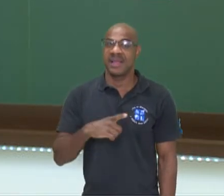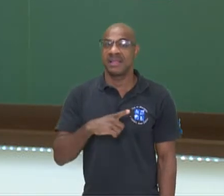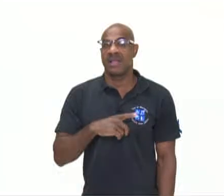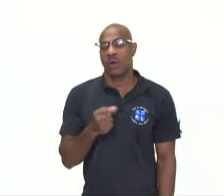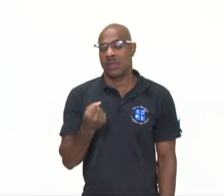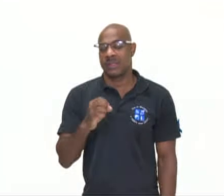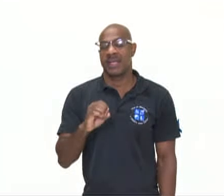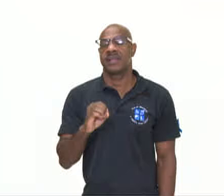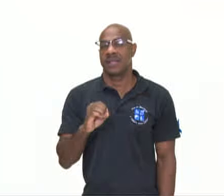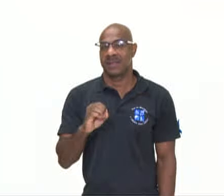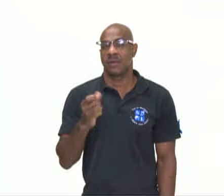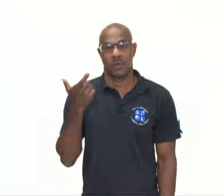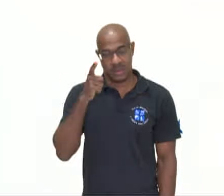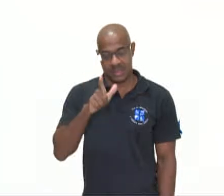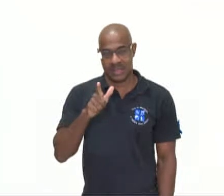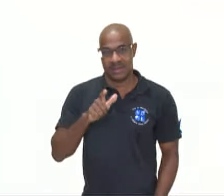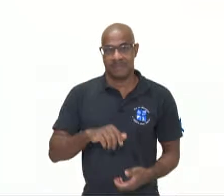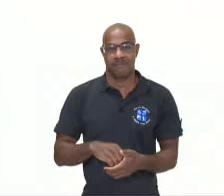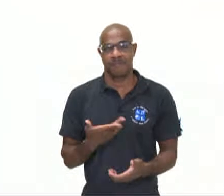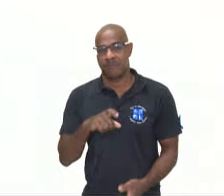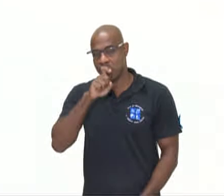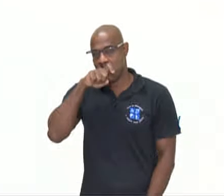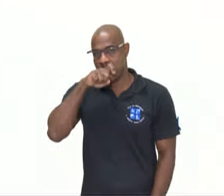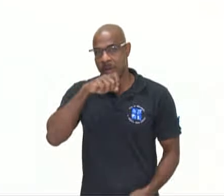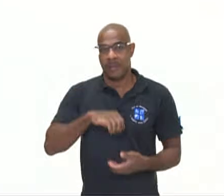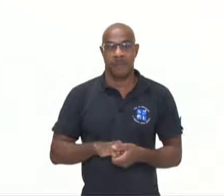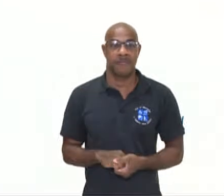anos. O seu preço gira em torno de